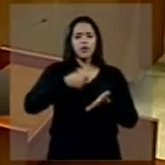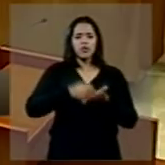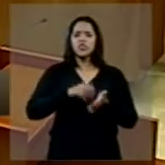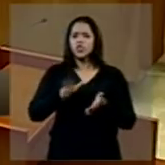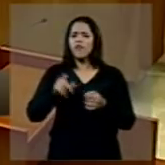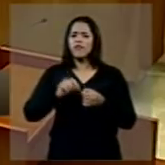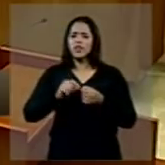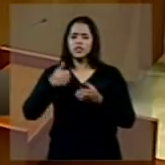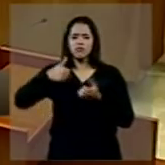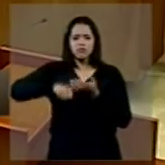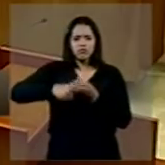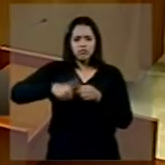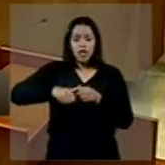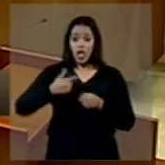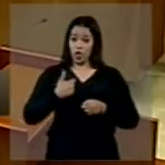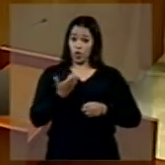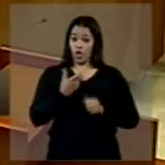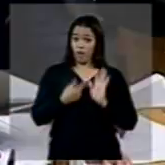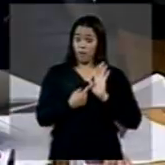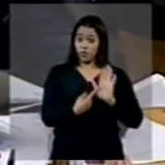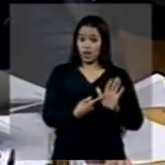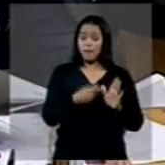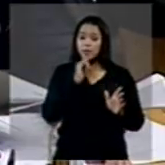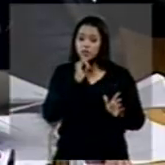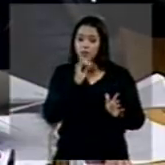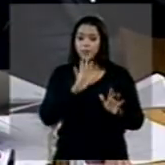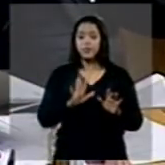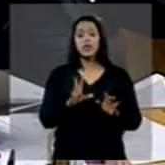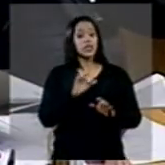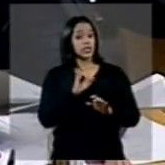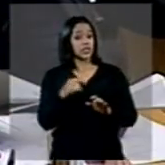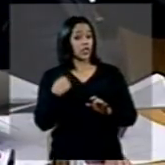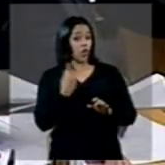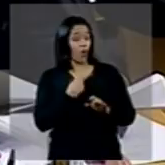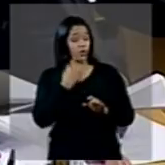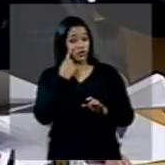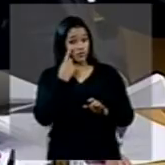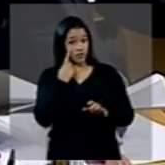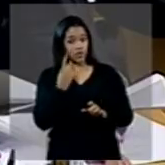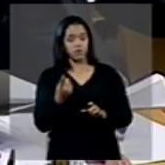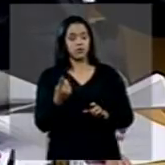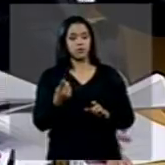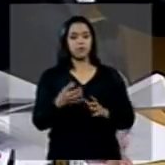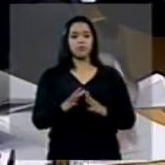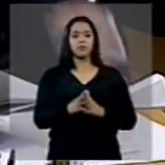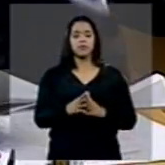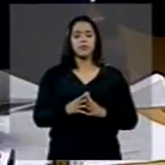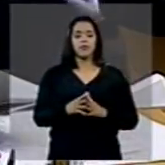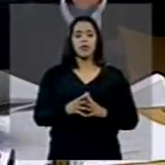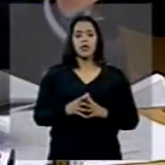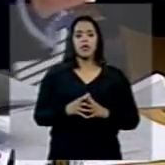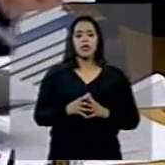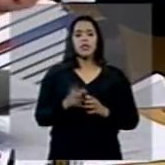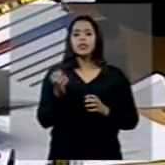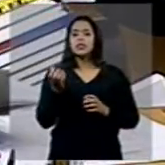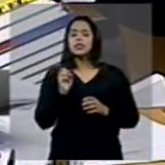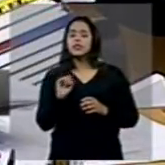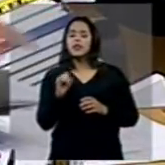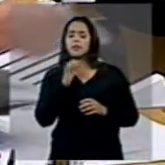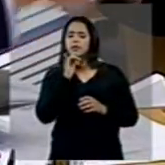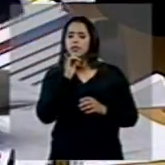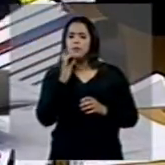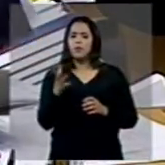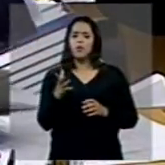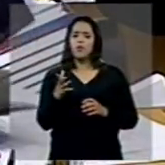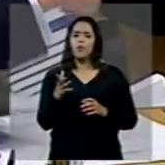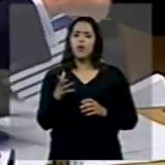veja, isso é que eu quero demonstrar, presidente, porque se parte do pressuposto, presumindo-se o excepcional,